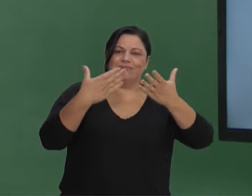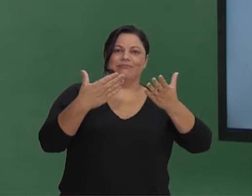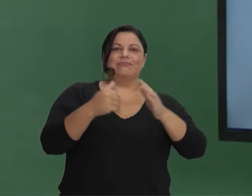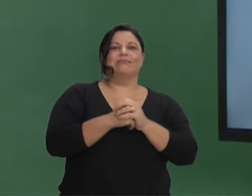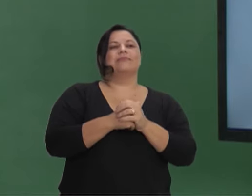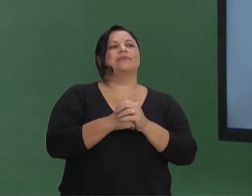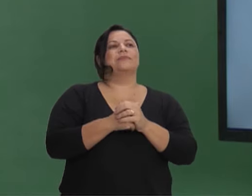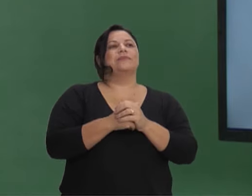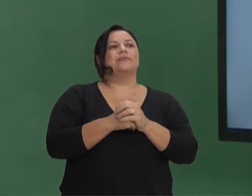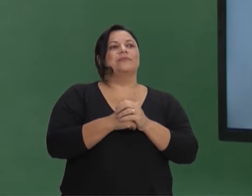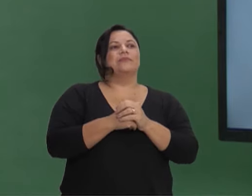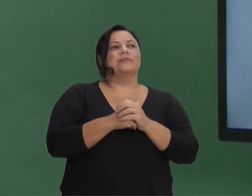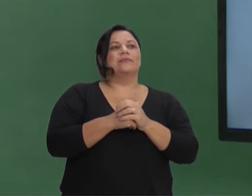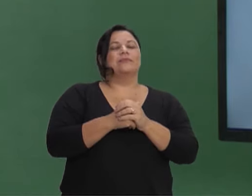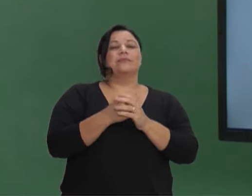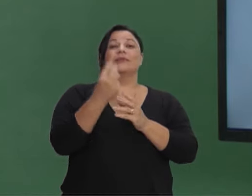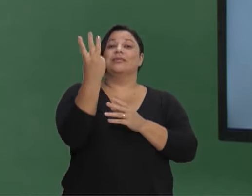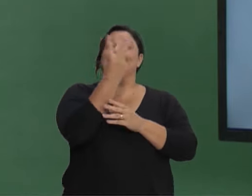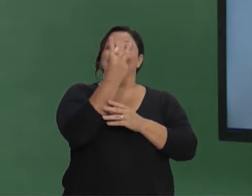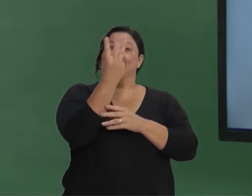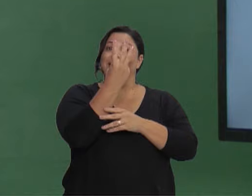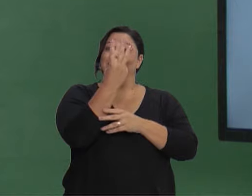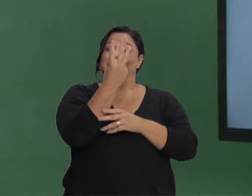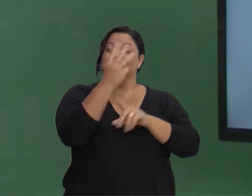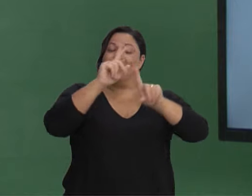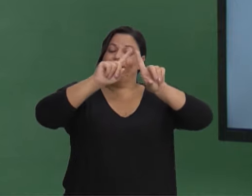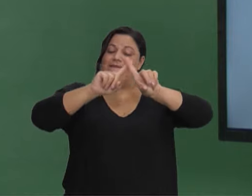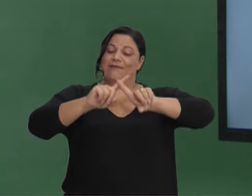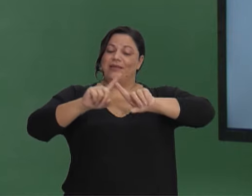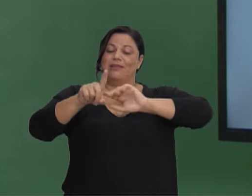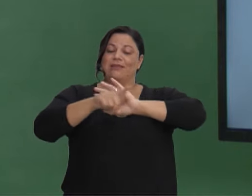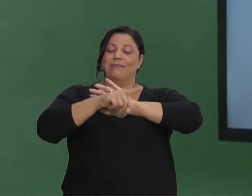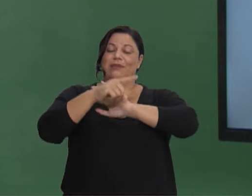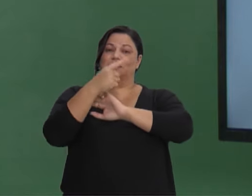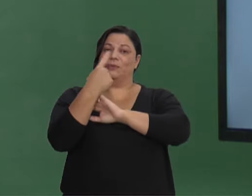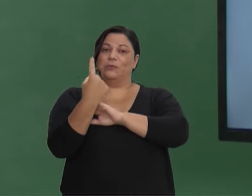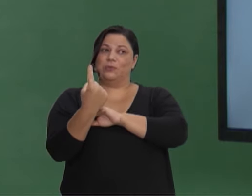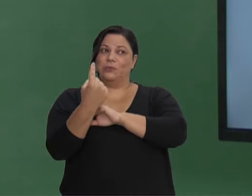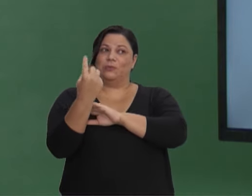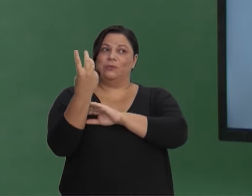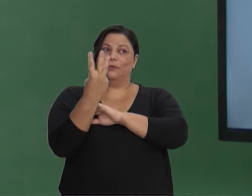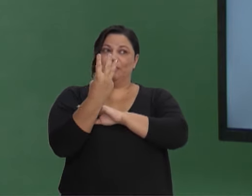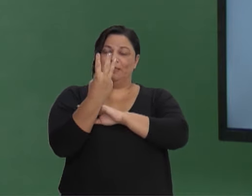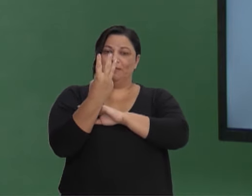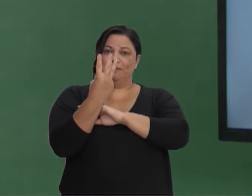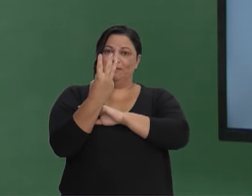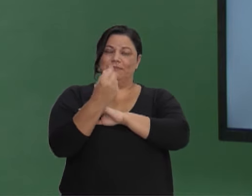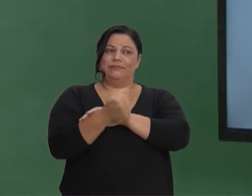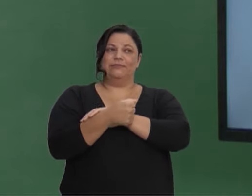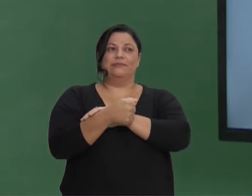módulo. 3 vezes menos 1, menos 3.